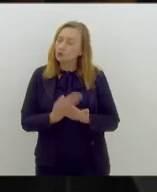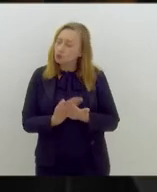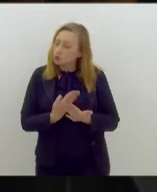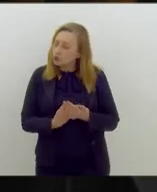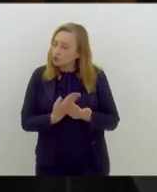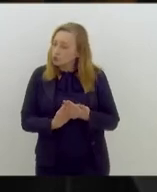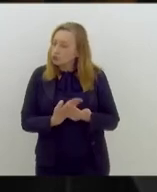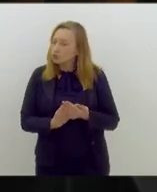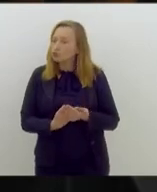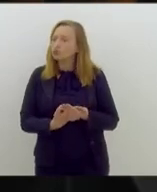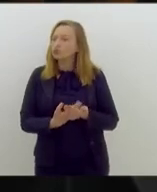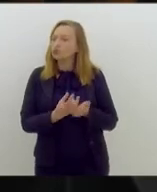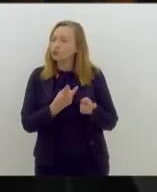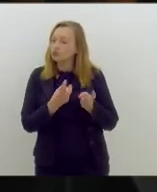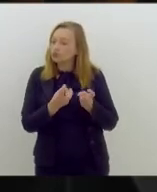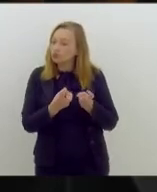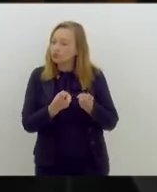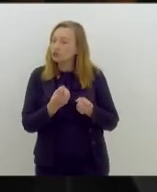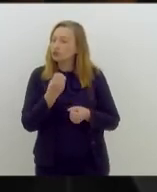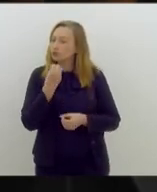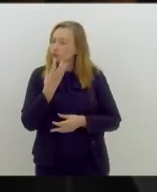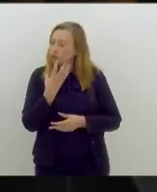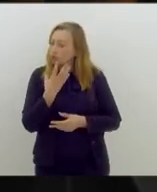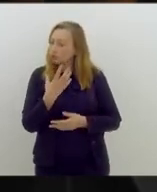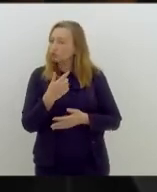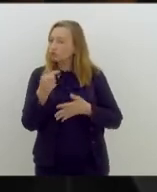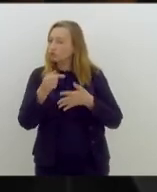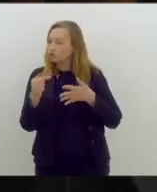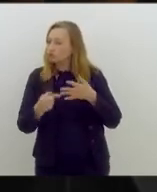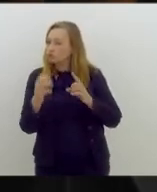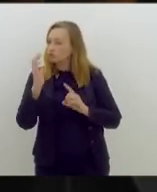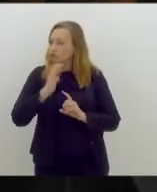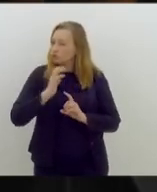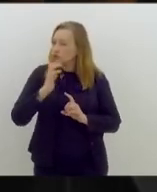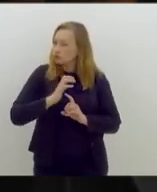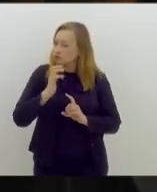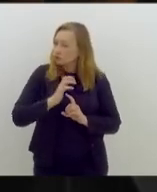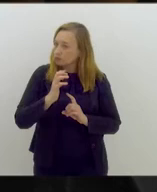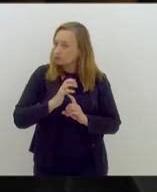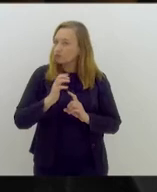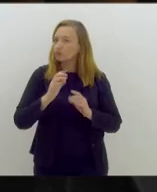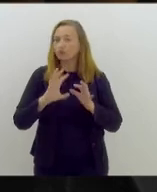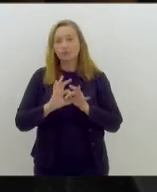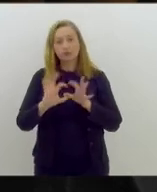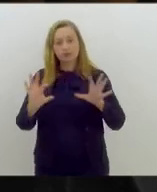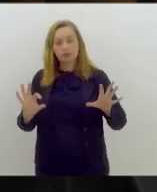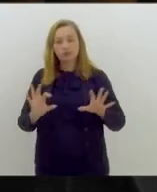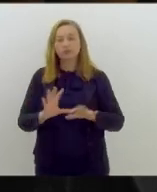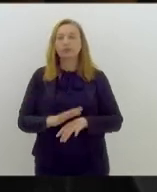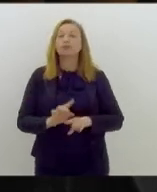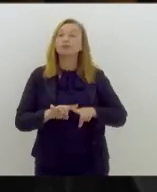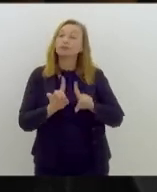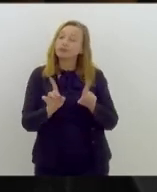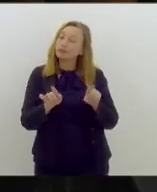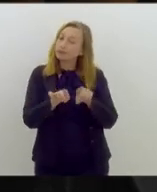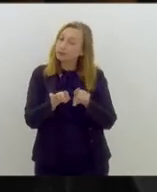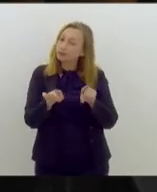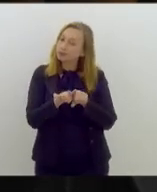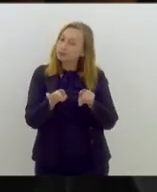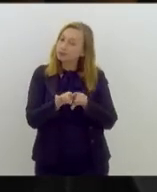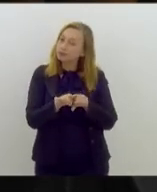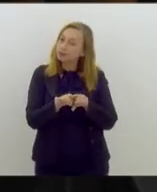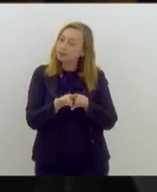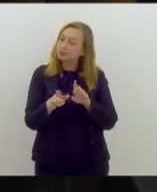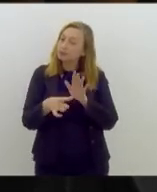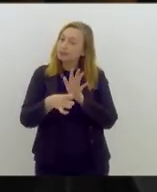bem né esses aspectos de influência que deve ter plena liberdade mas também deve